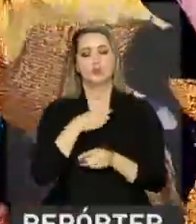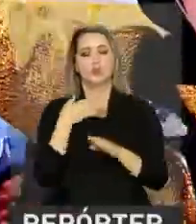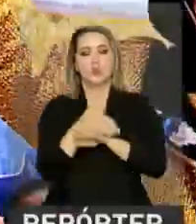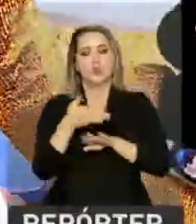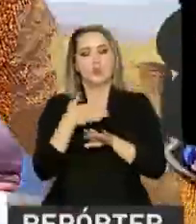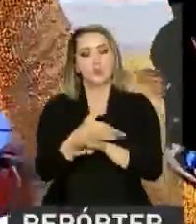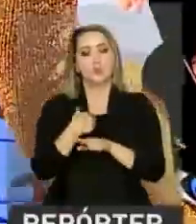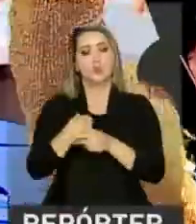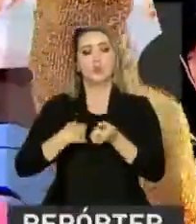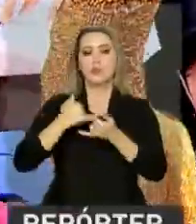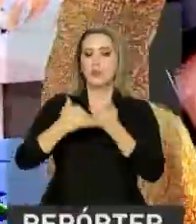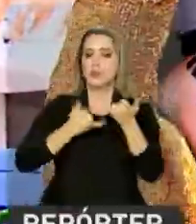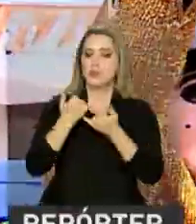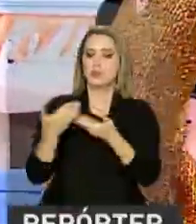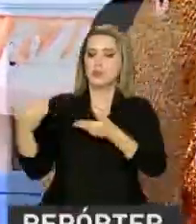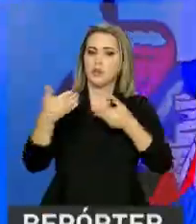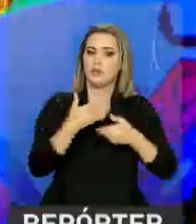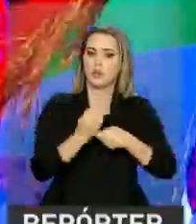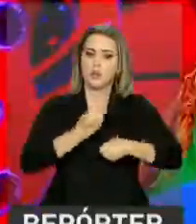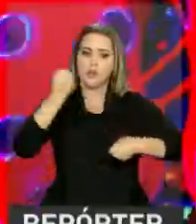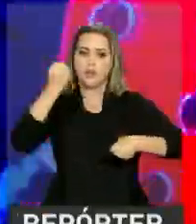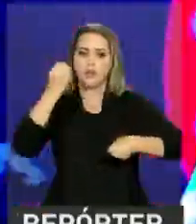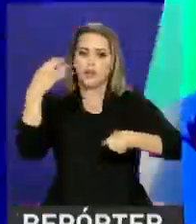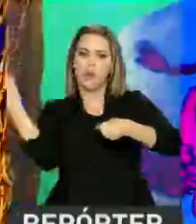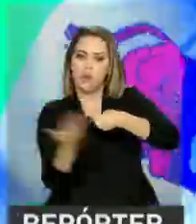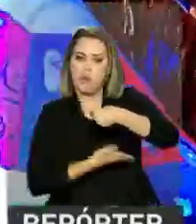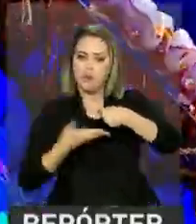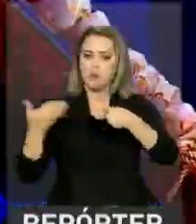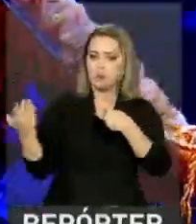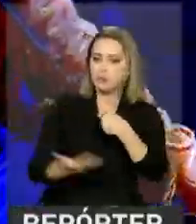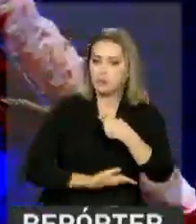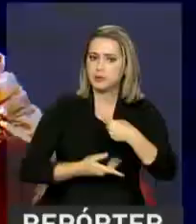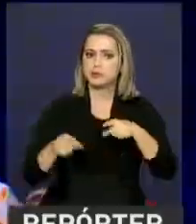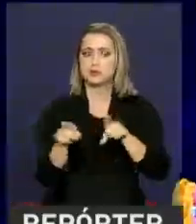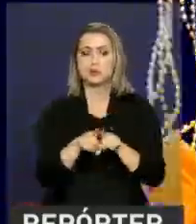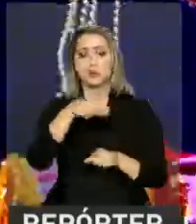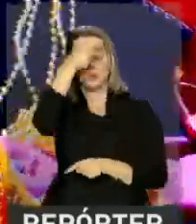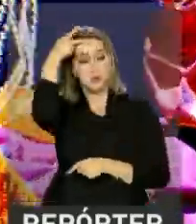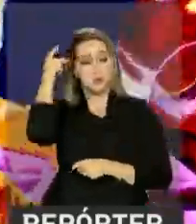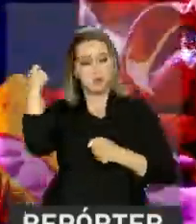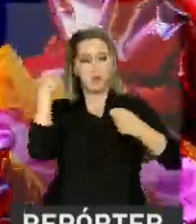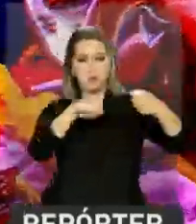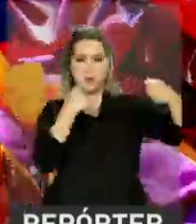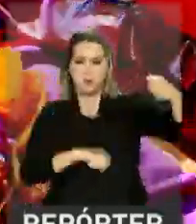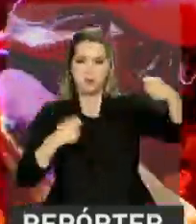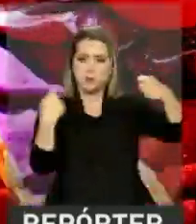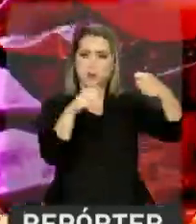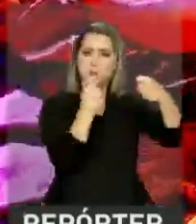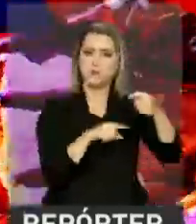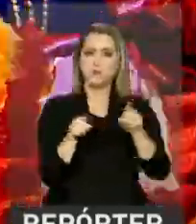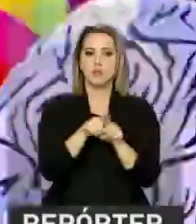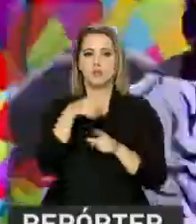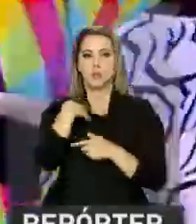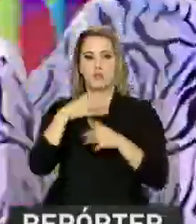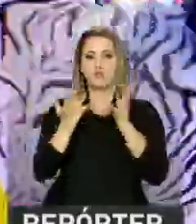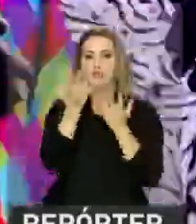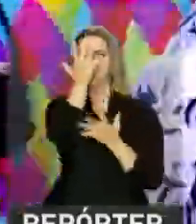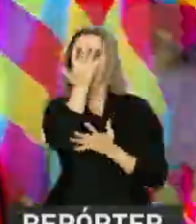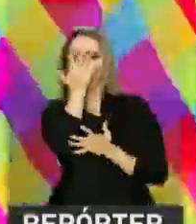brincadeira veio dos engenhos da cana-de-açúcar, onde senhores e escravos alforriados festejavam sem que ninguém fosse